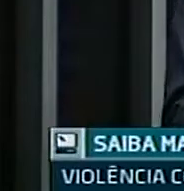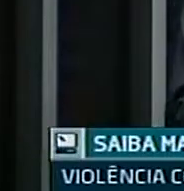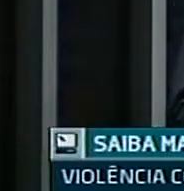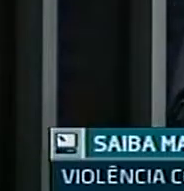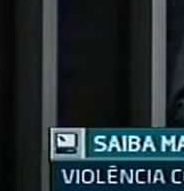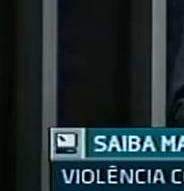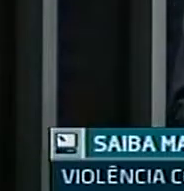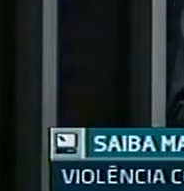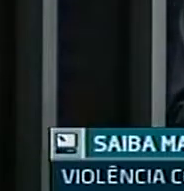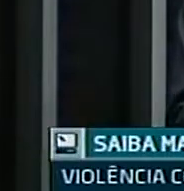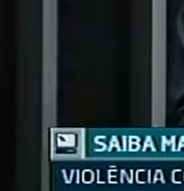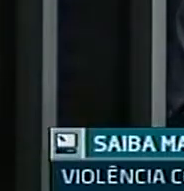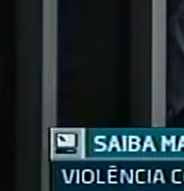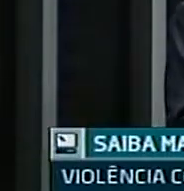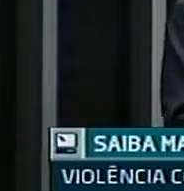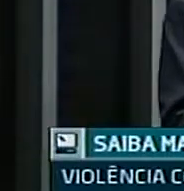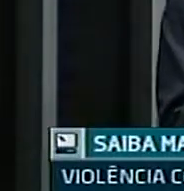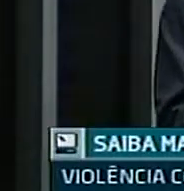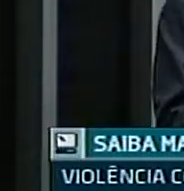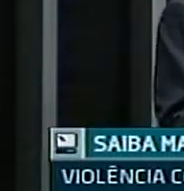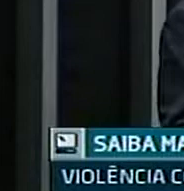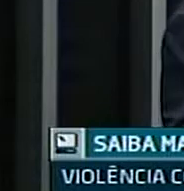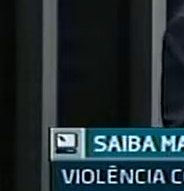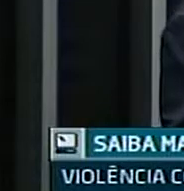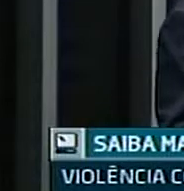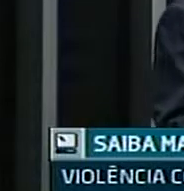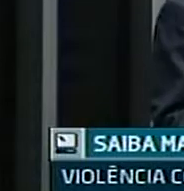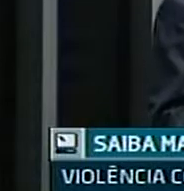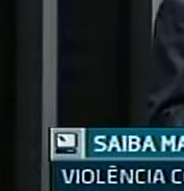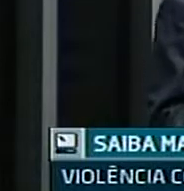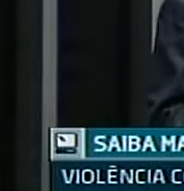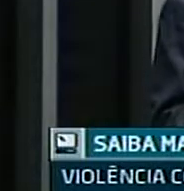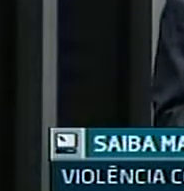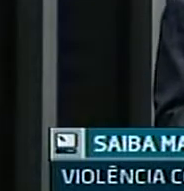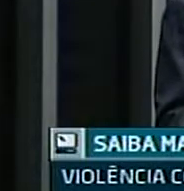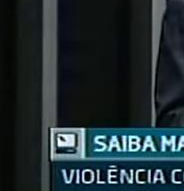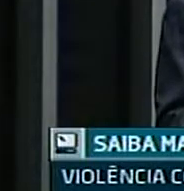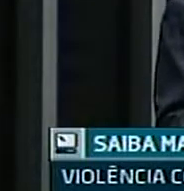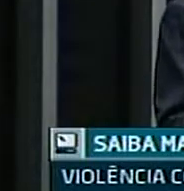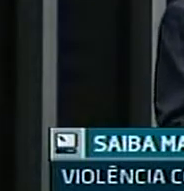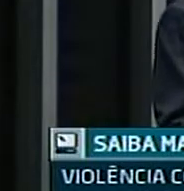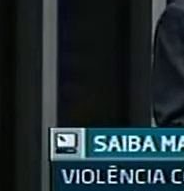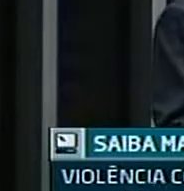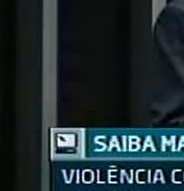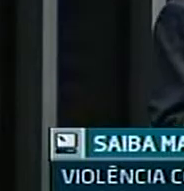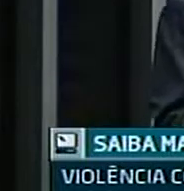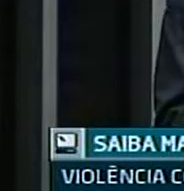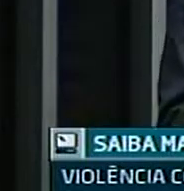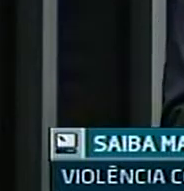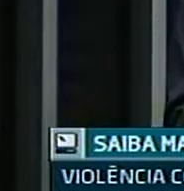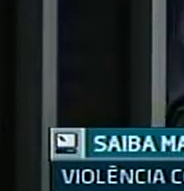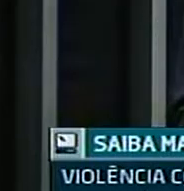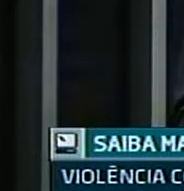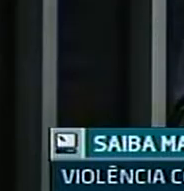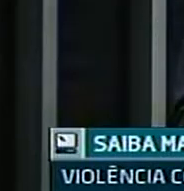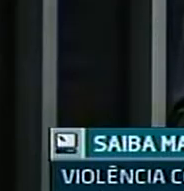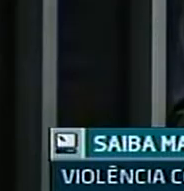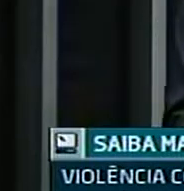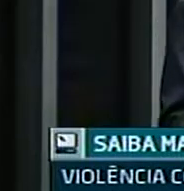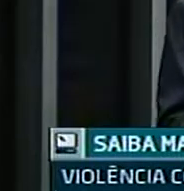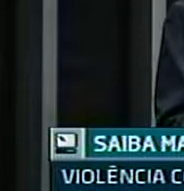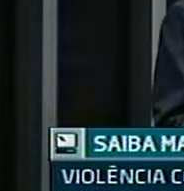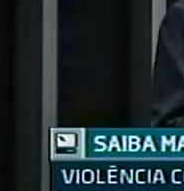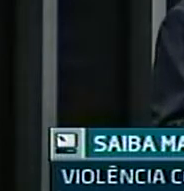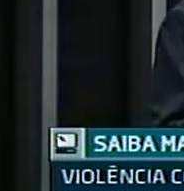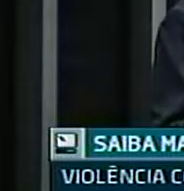claros, definidos, e eu os tenho, a Igreja Evangélica os tem. Recentes declarações atribuídas ao